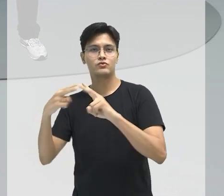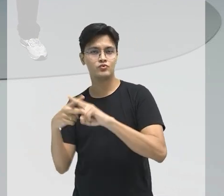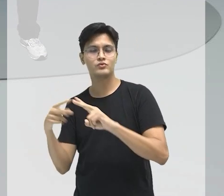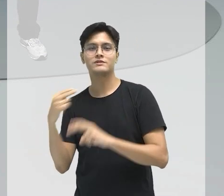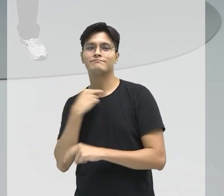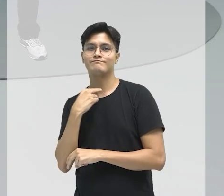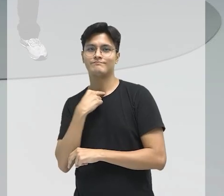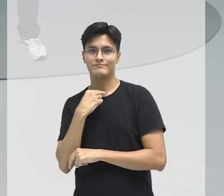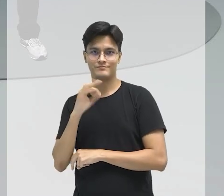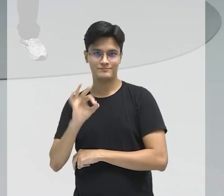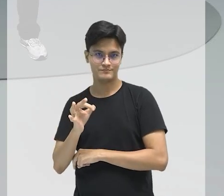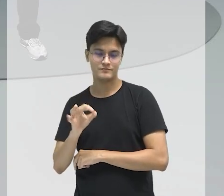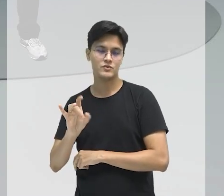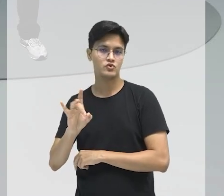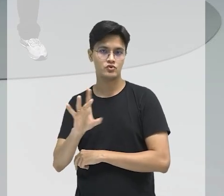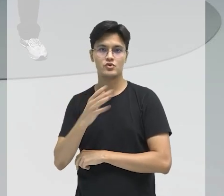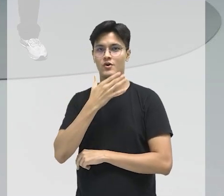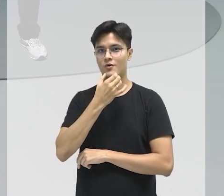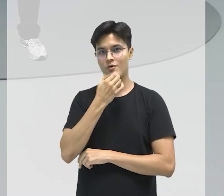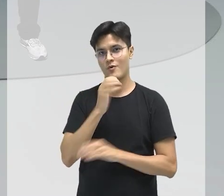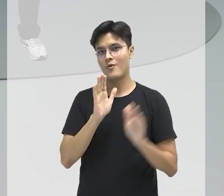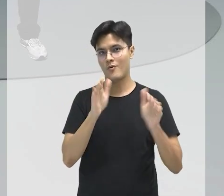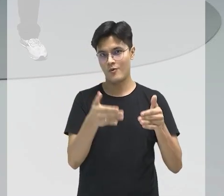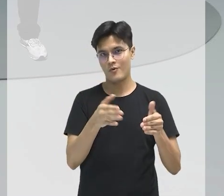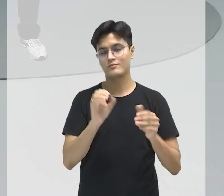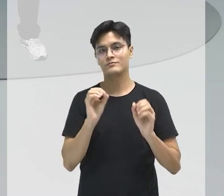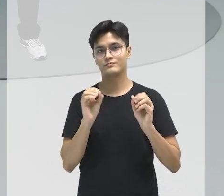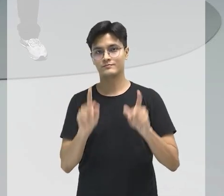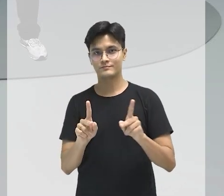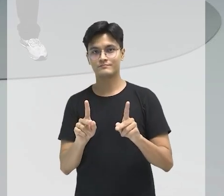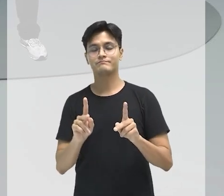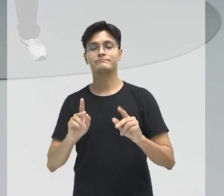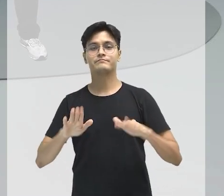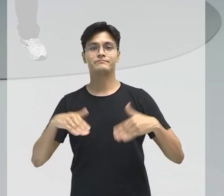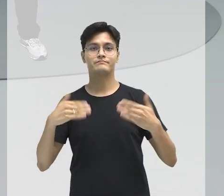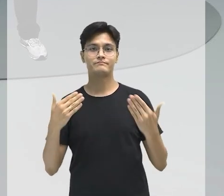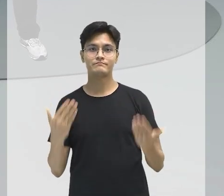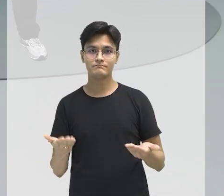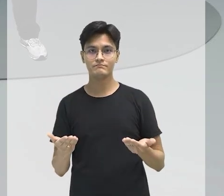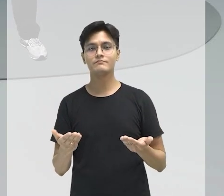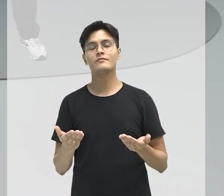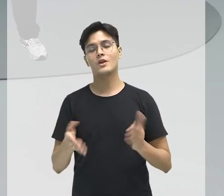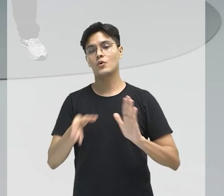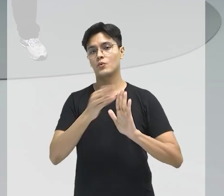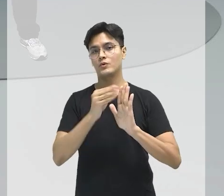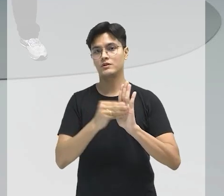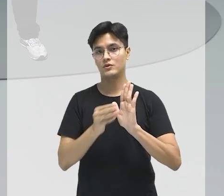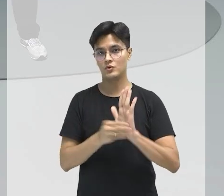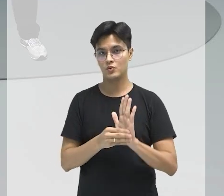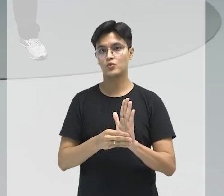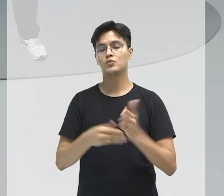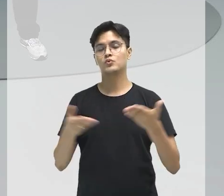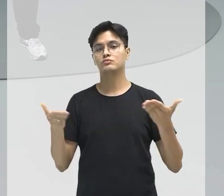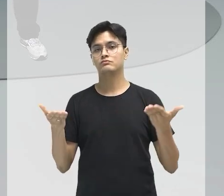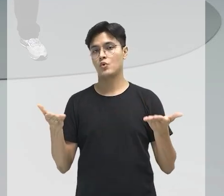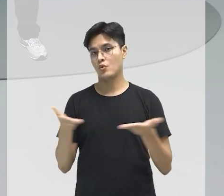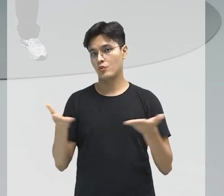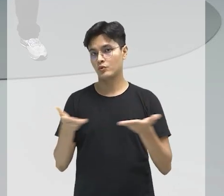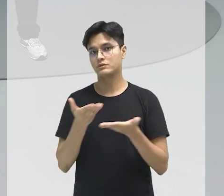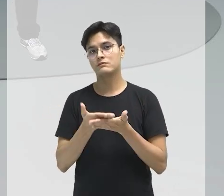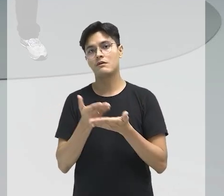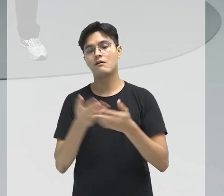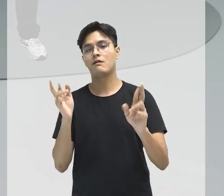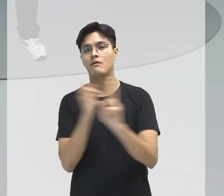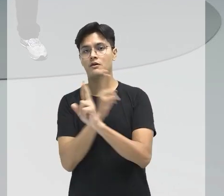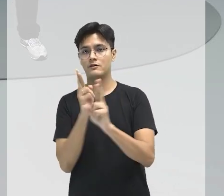pode, é só os rapazes. Ok, gente? Então, esse aí foi o conteúdo, né, relacionado